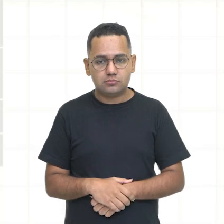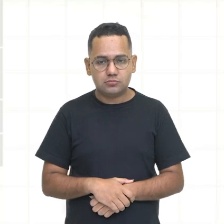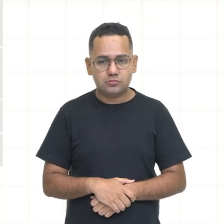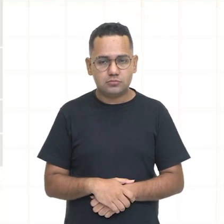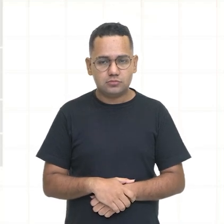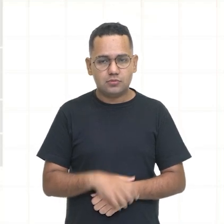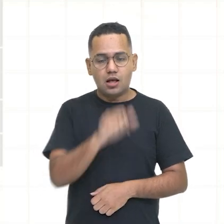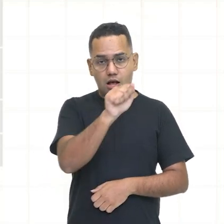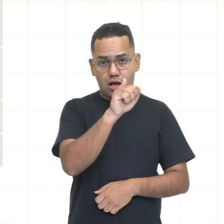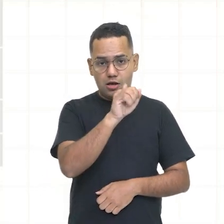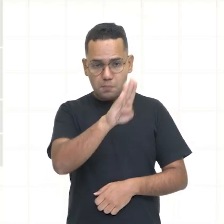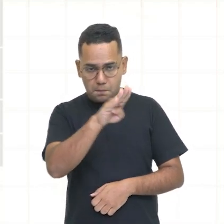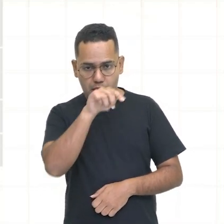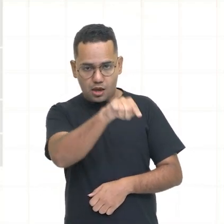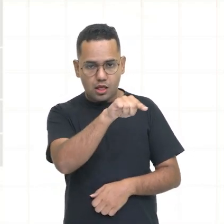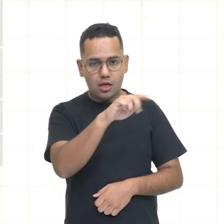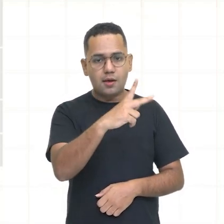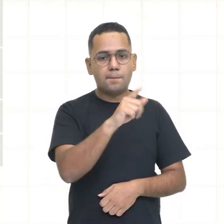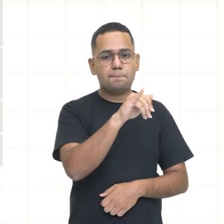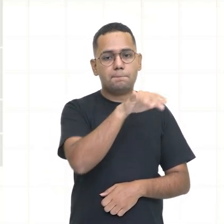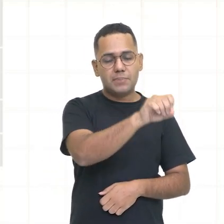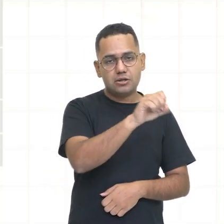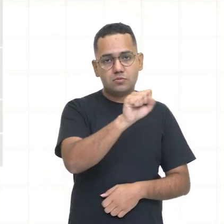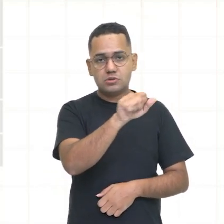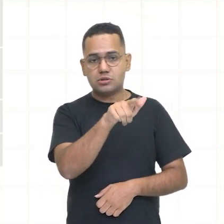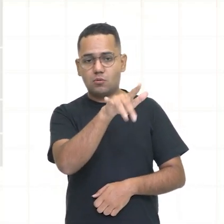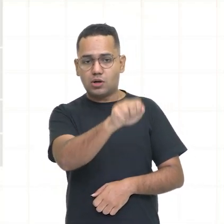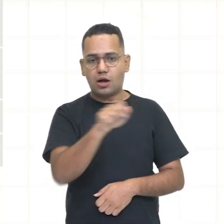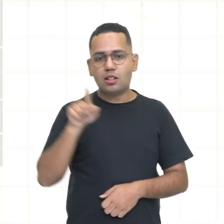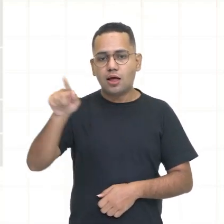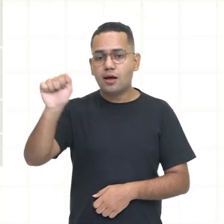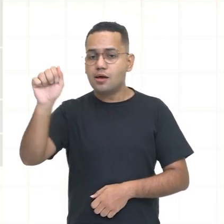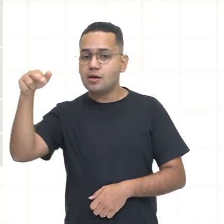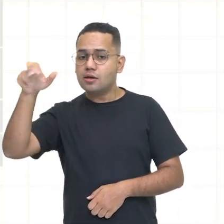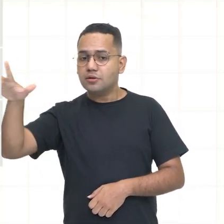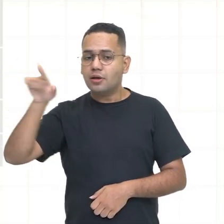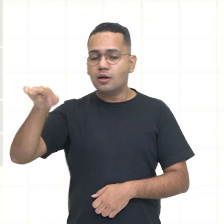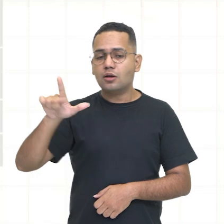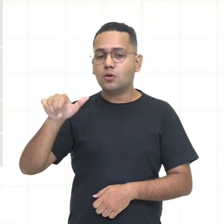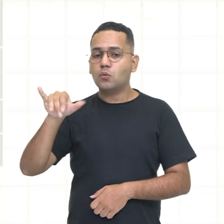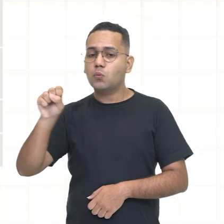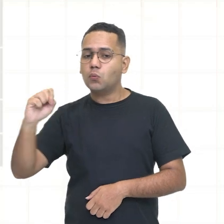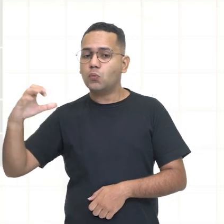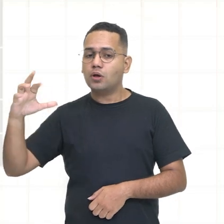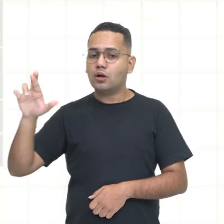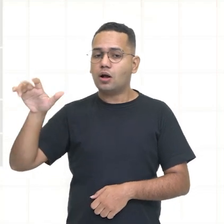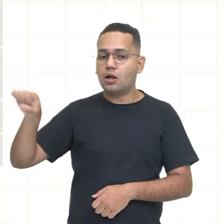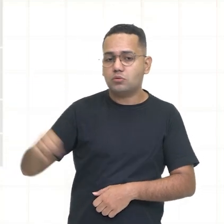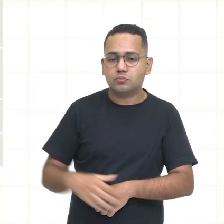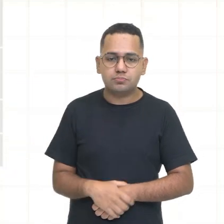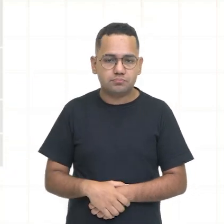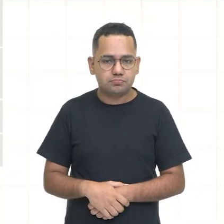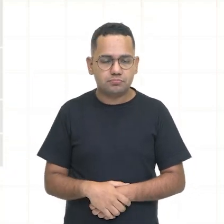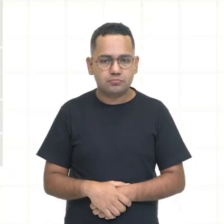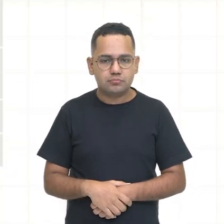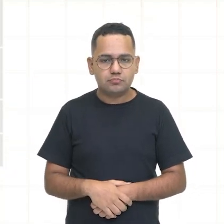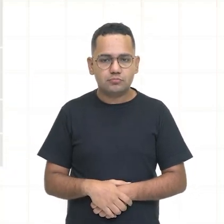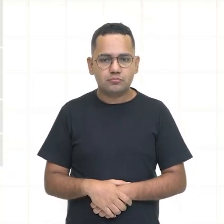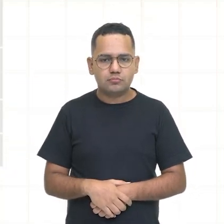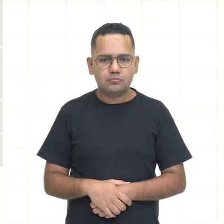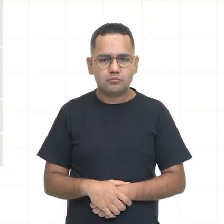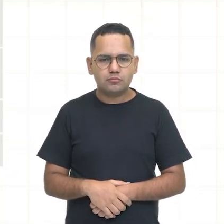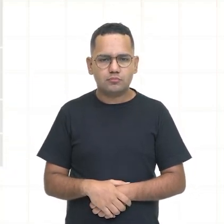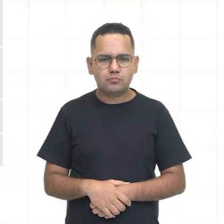dos integralistas, da AIB, era o Plínio Salgado. As orientações políticas,